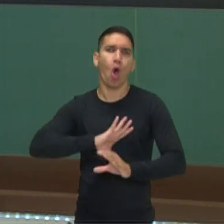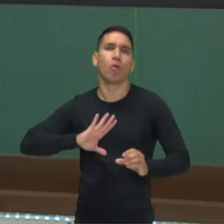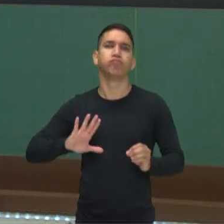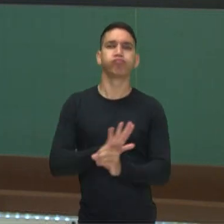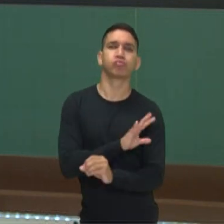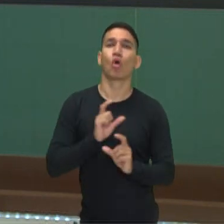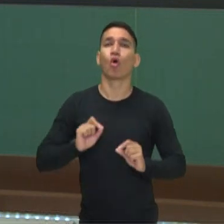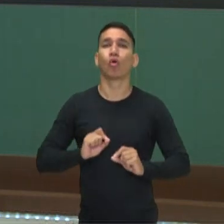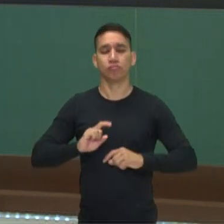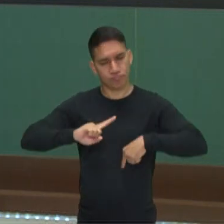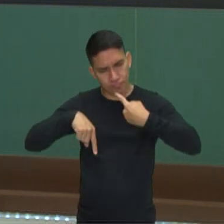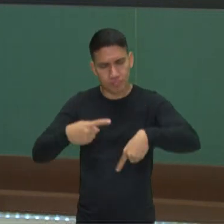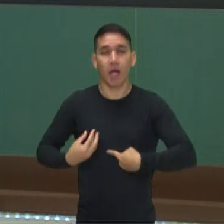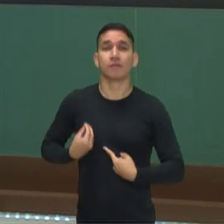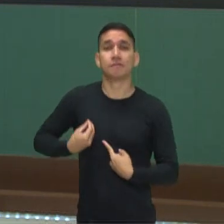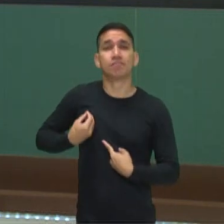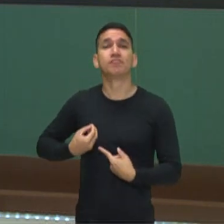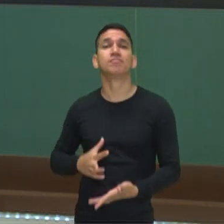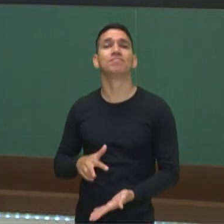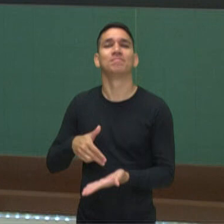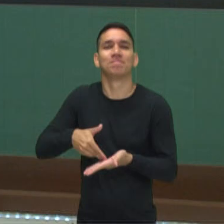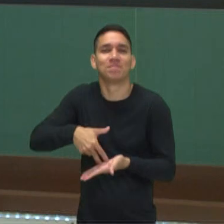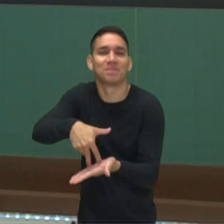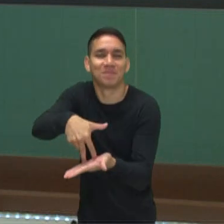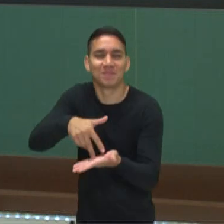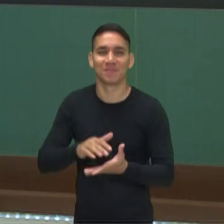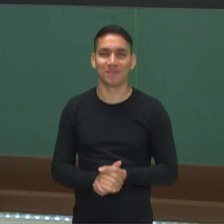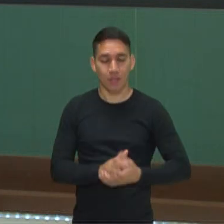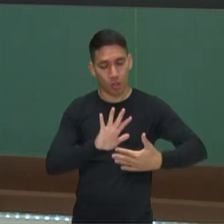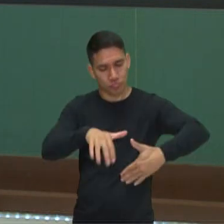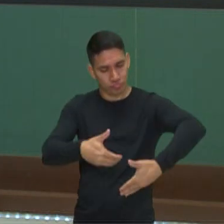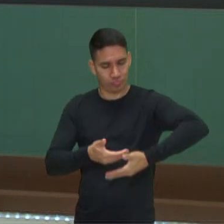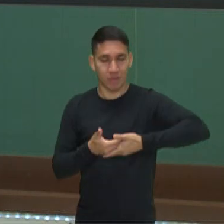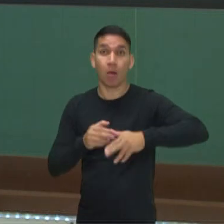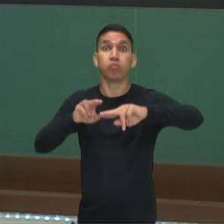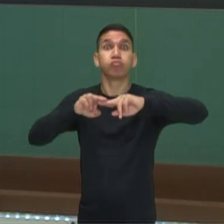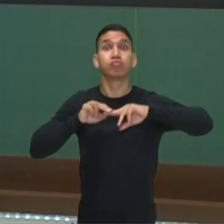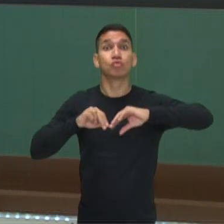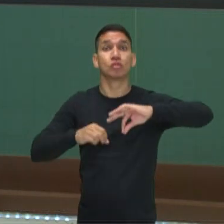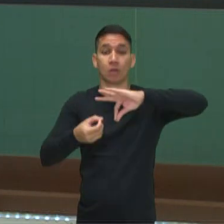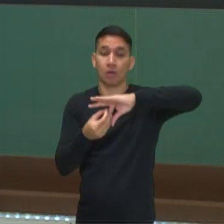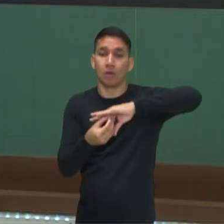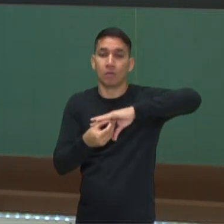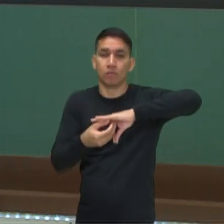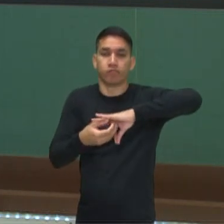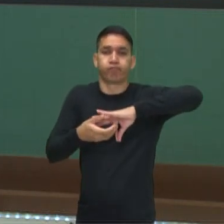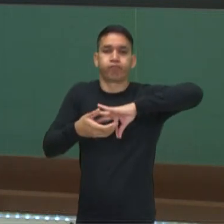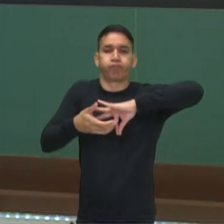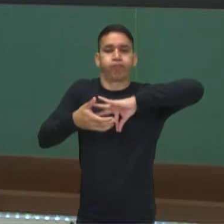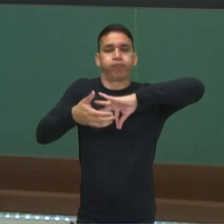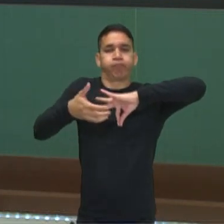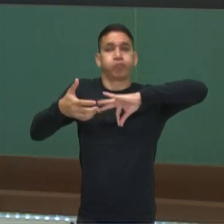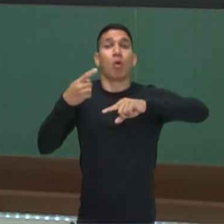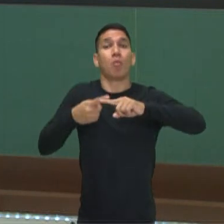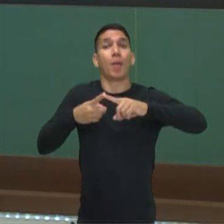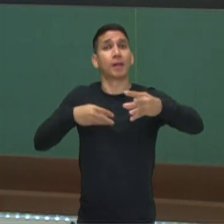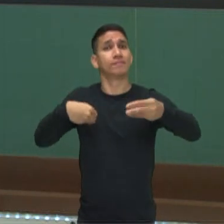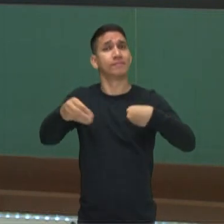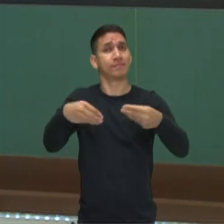aí, pronto para o mundo. Então, o útero vai aumentando muito por ser um órgão